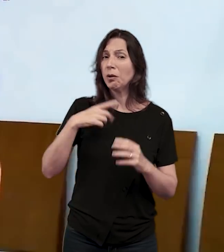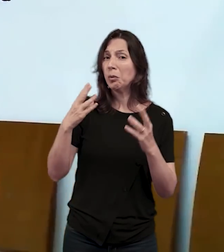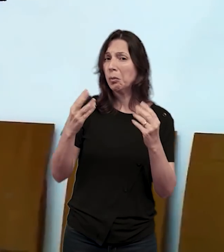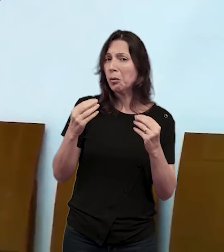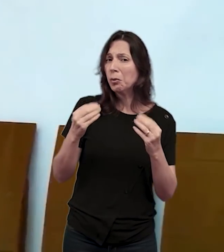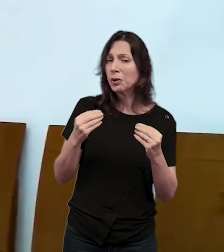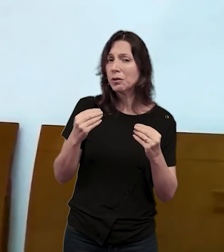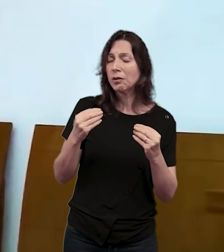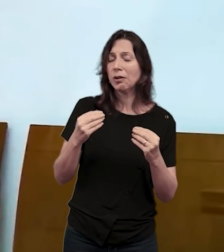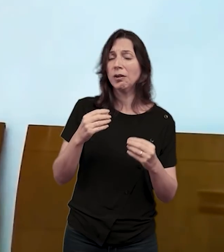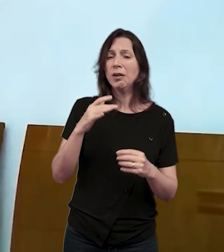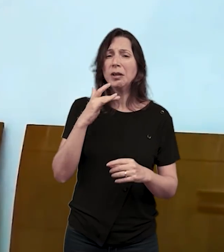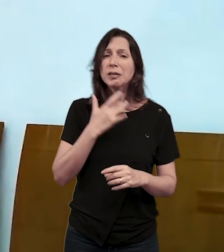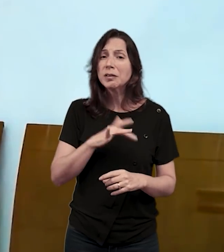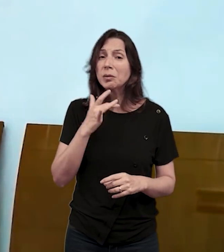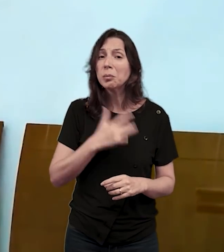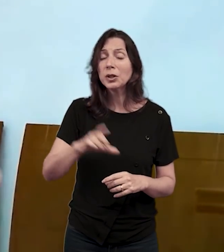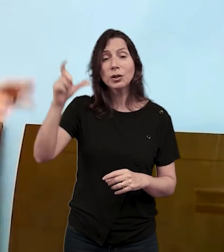do diabo,